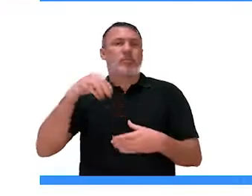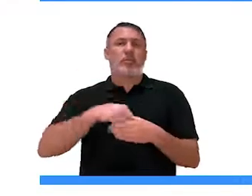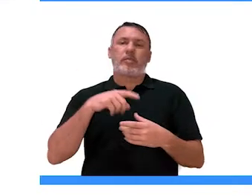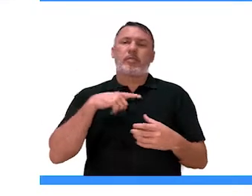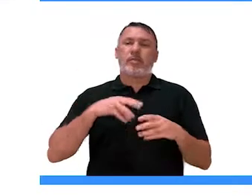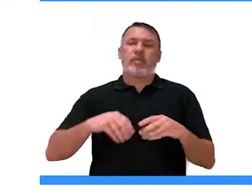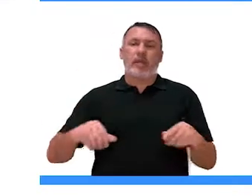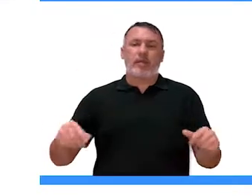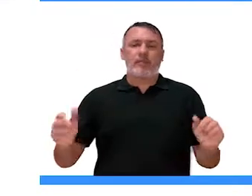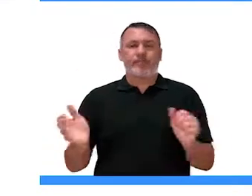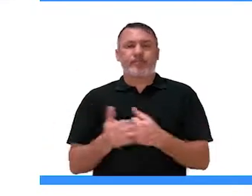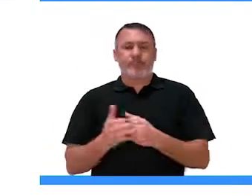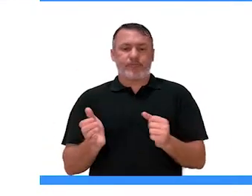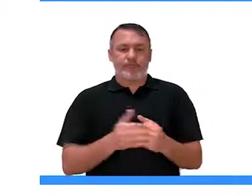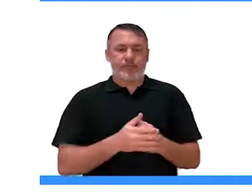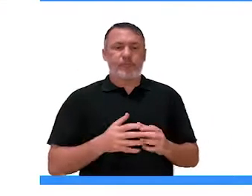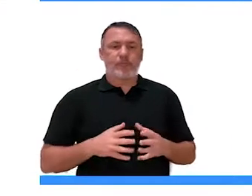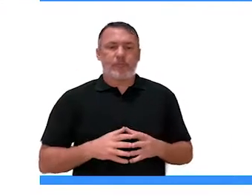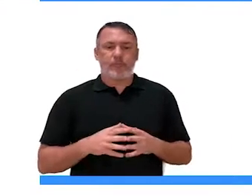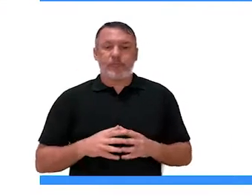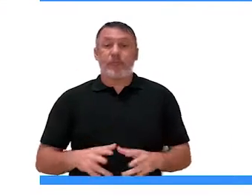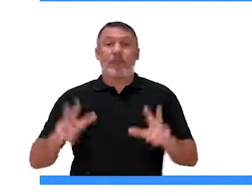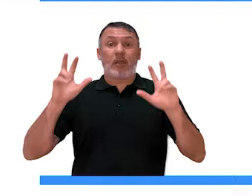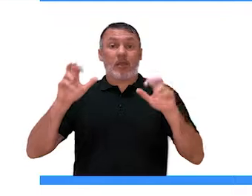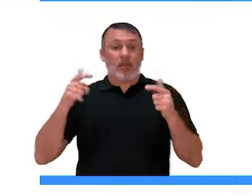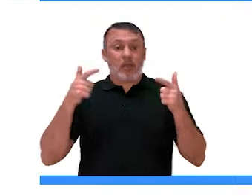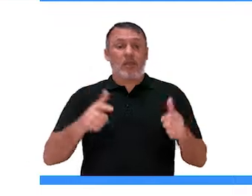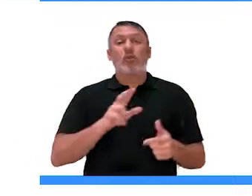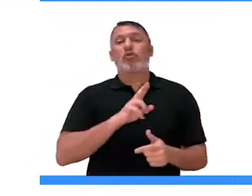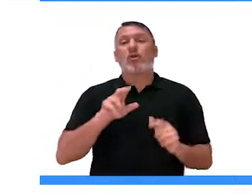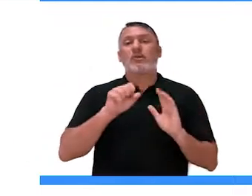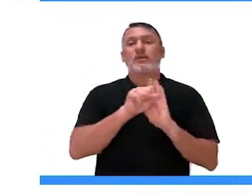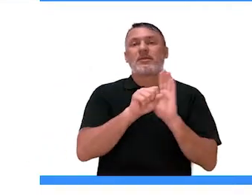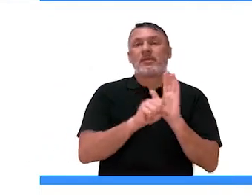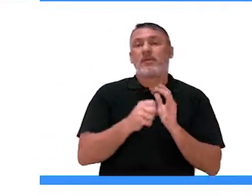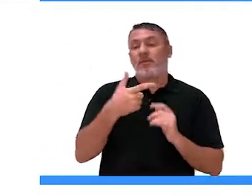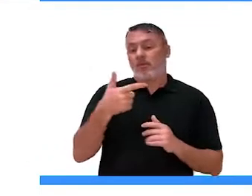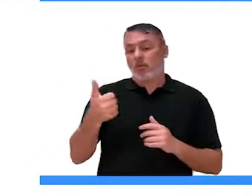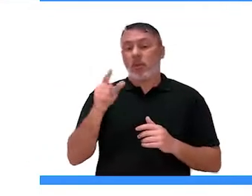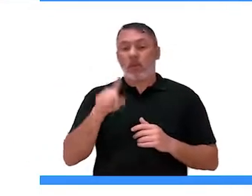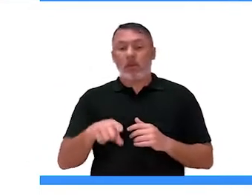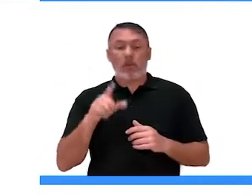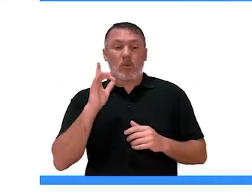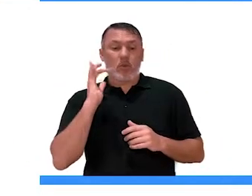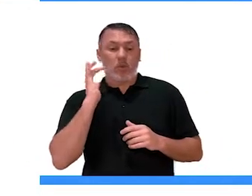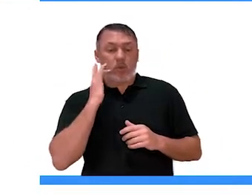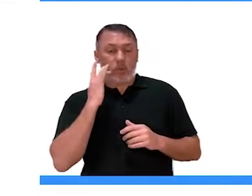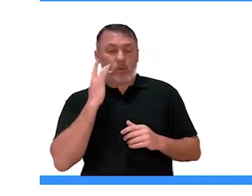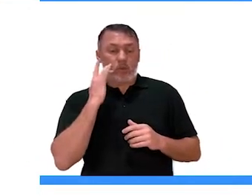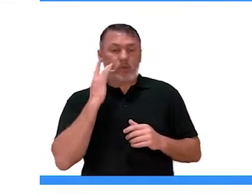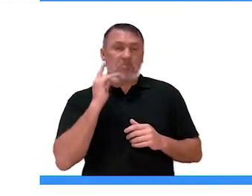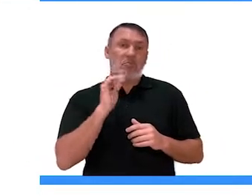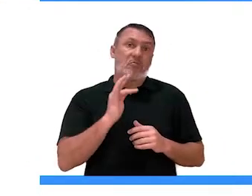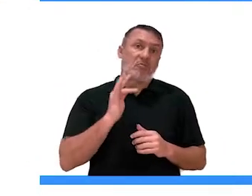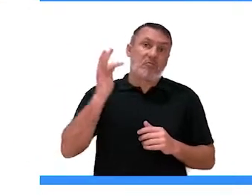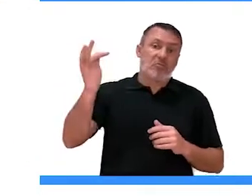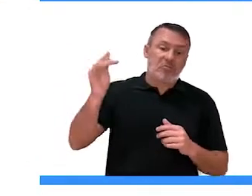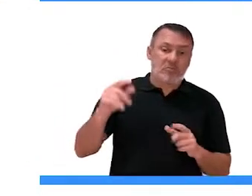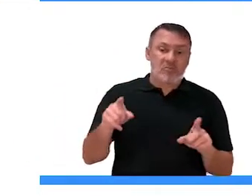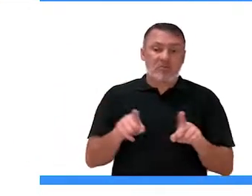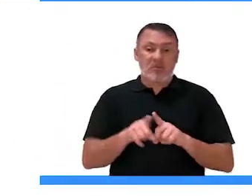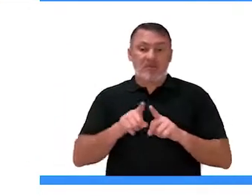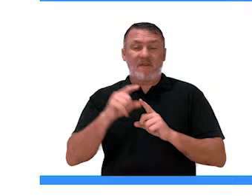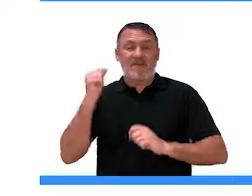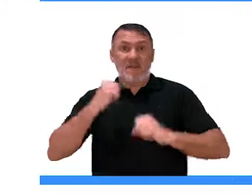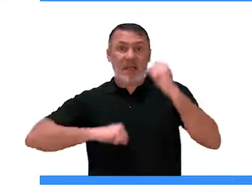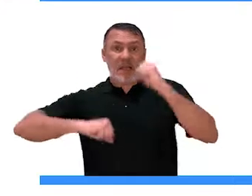humanos do planeta. Chamados por muitos de ouro do século XXI, elementos do futuro ou vitaminas da